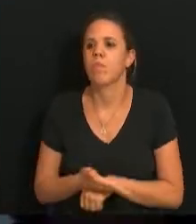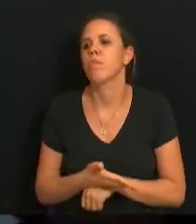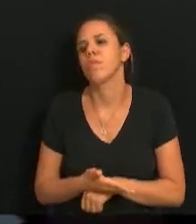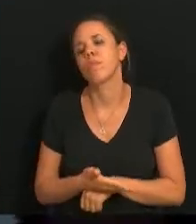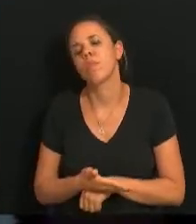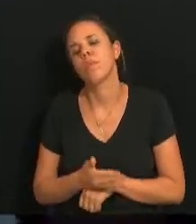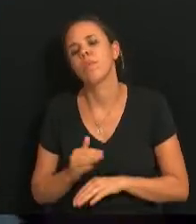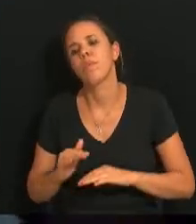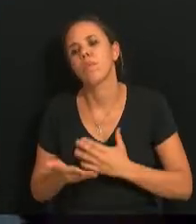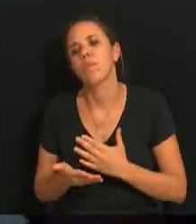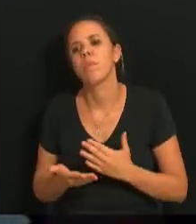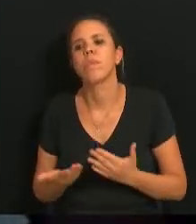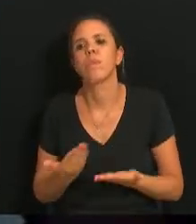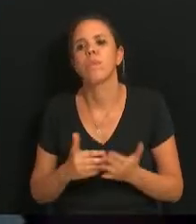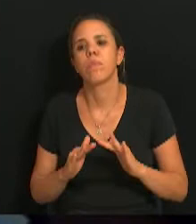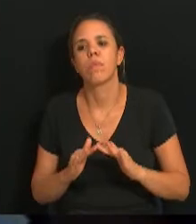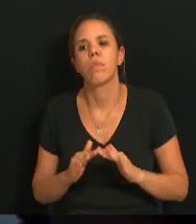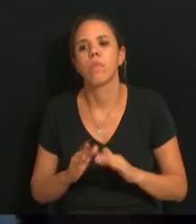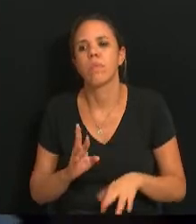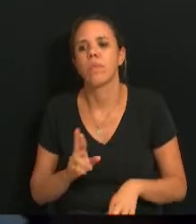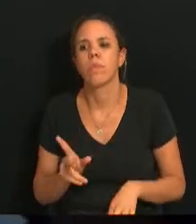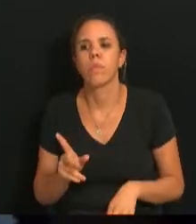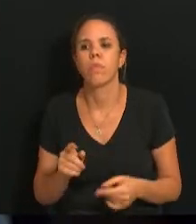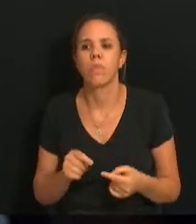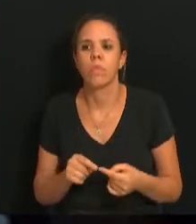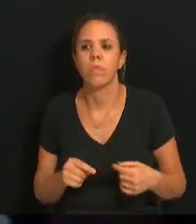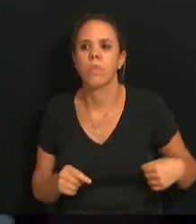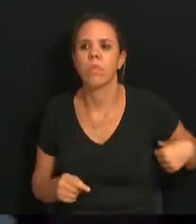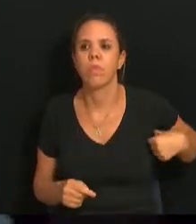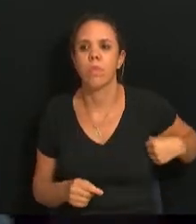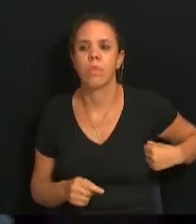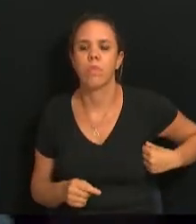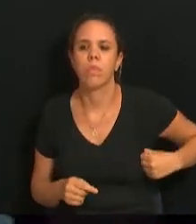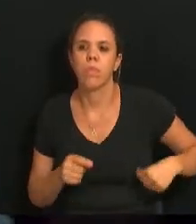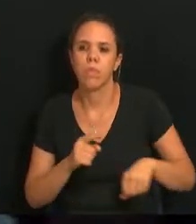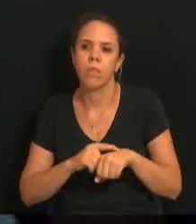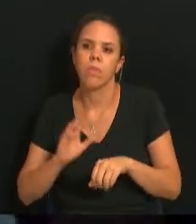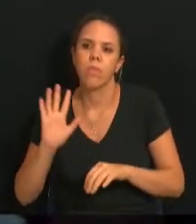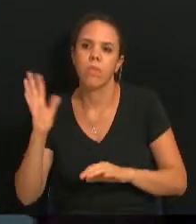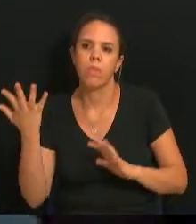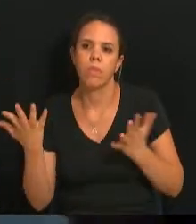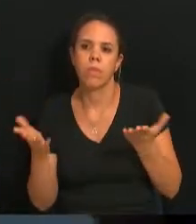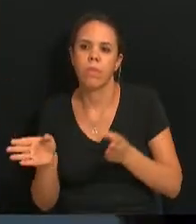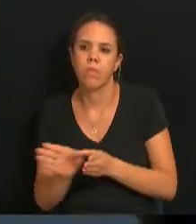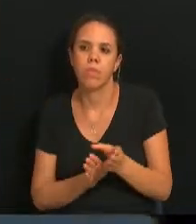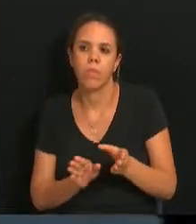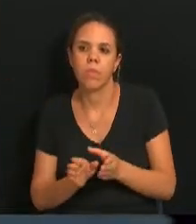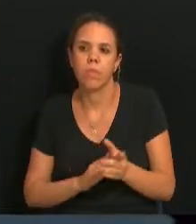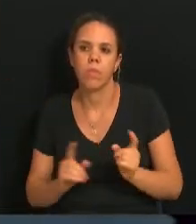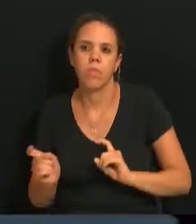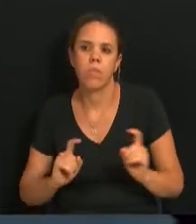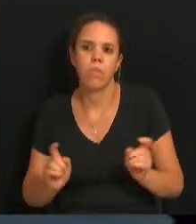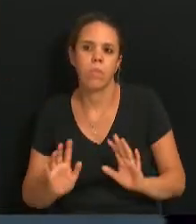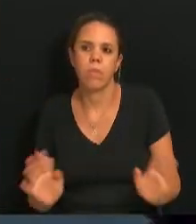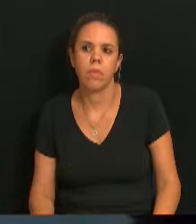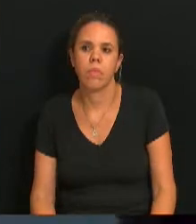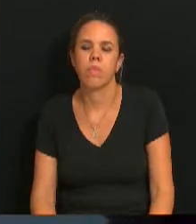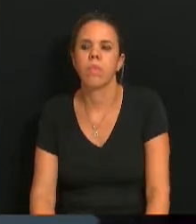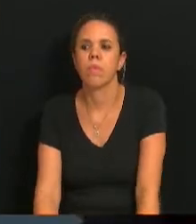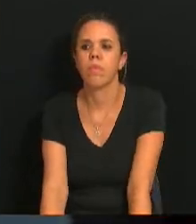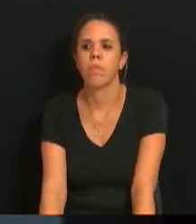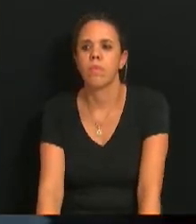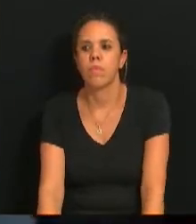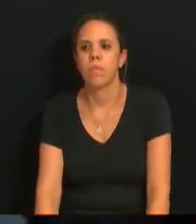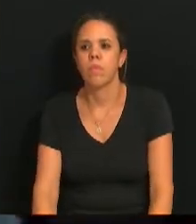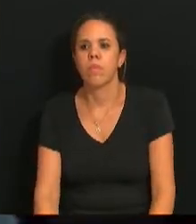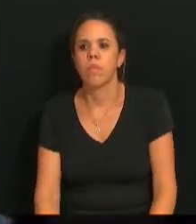comunidade, isso não só no sentido de momentos eventuais de conselho de escola ou de comissão própria